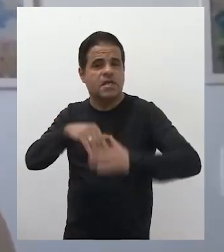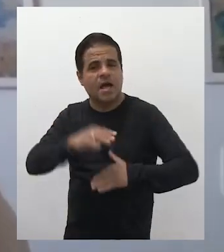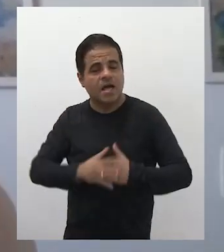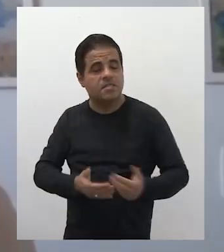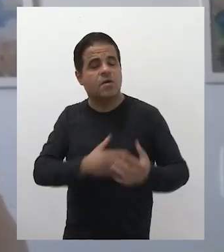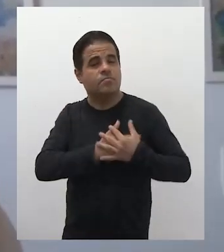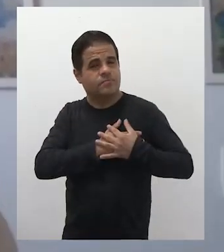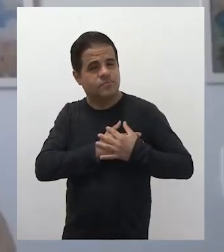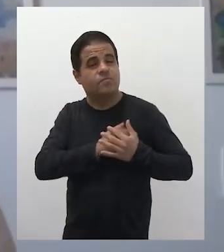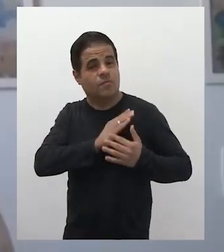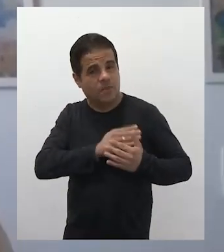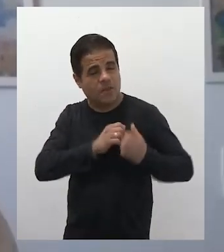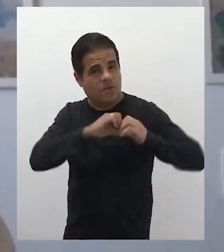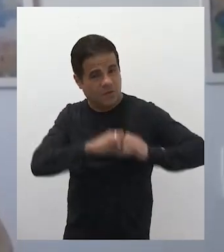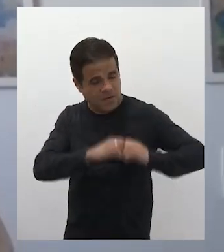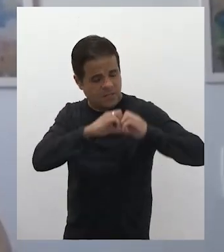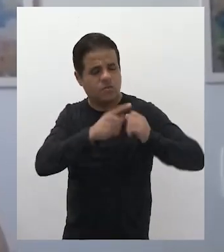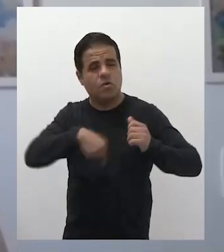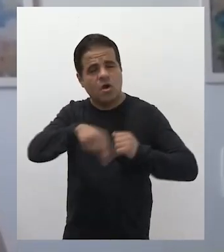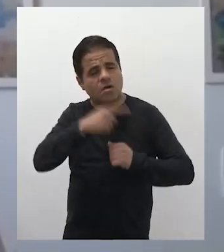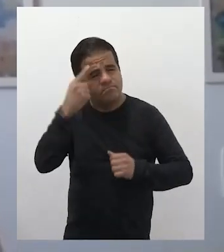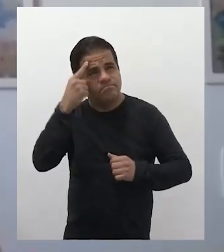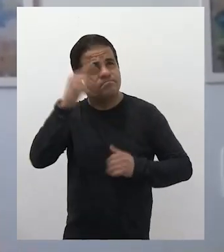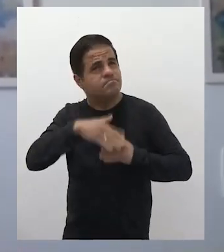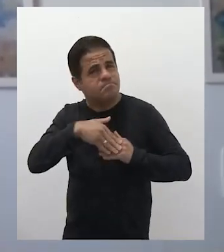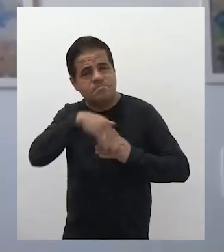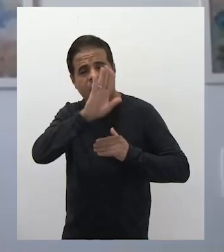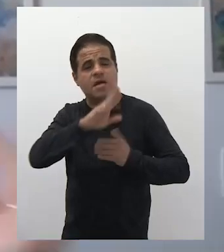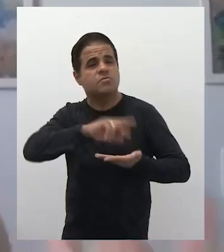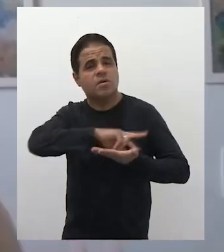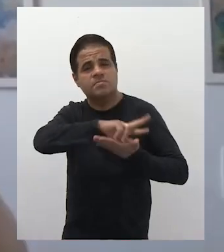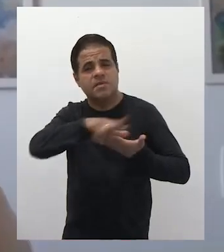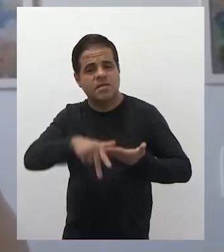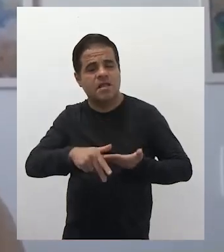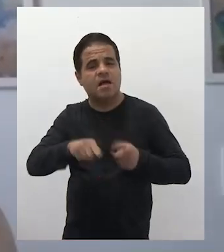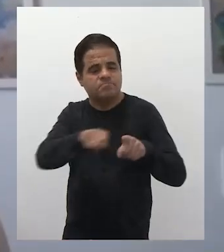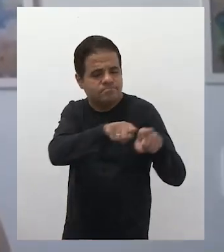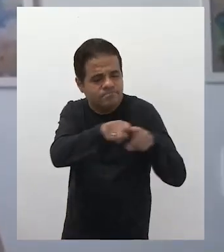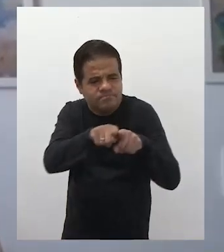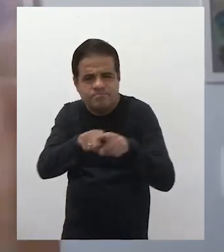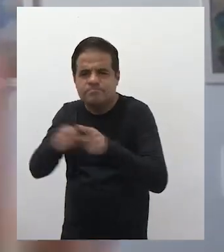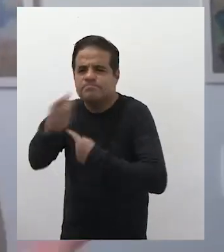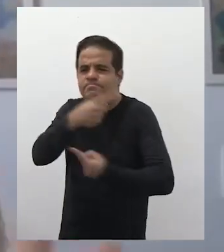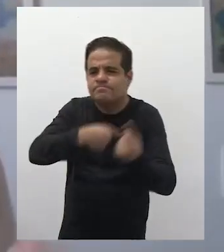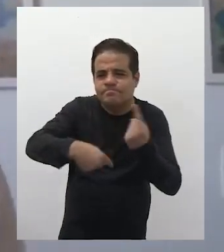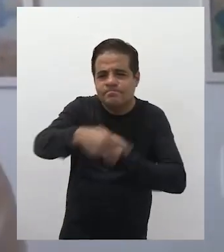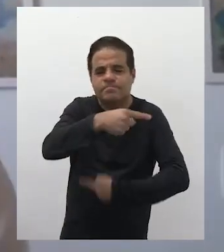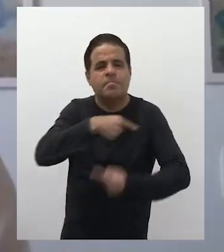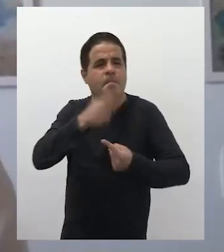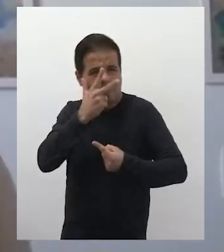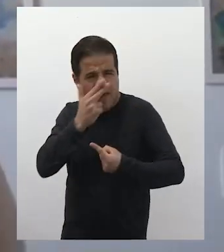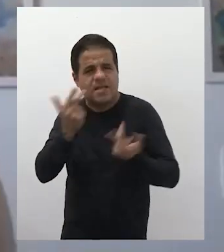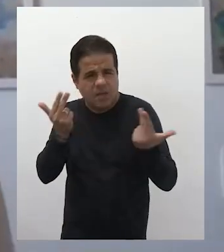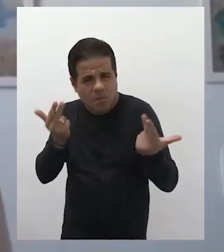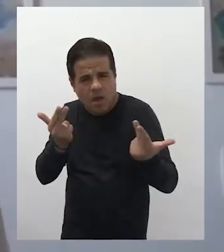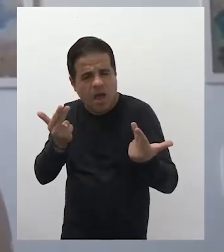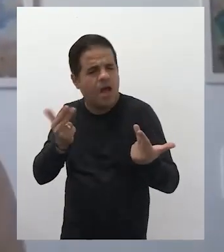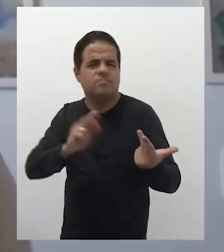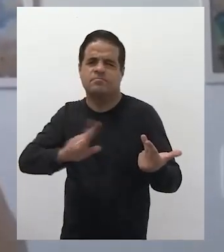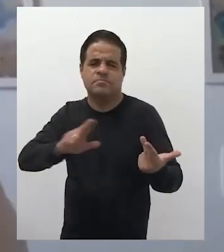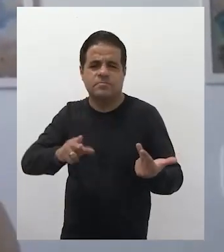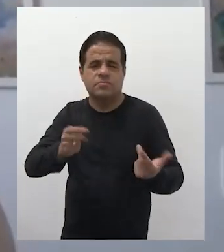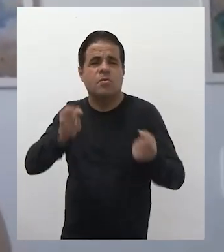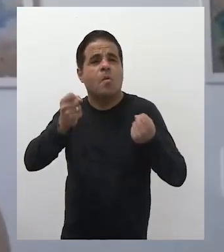que eu comentei agora, para nós seria muito mais o aspecto de fraternidade. Parece que são a mesma coisa, mas o